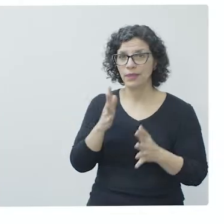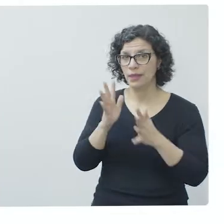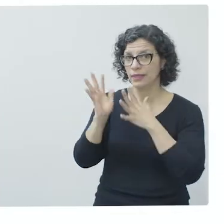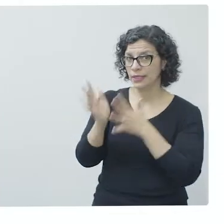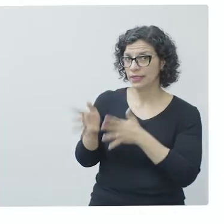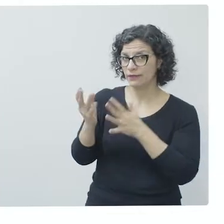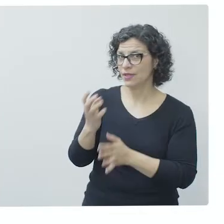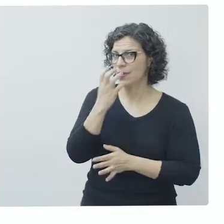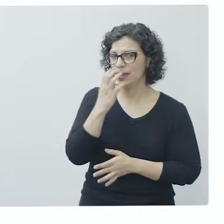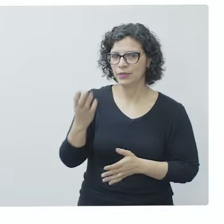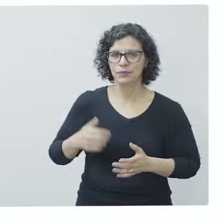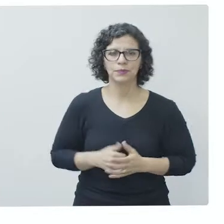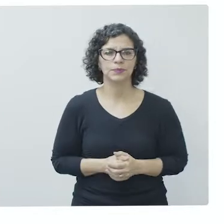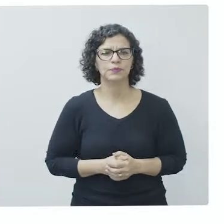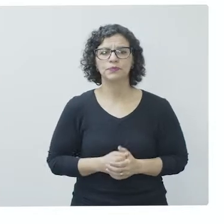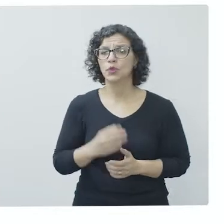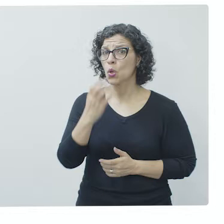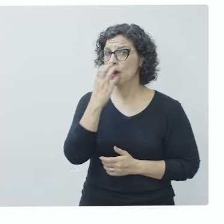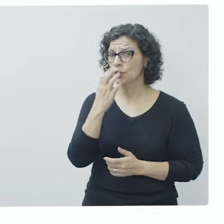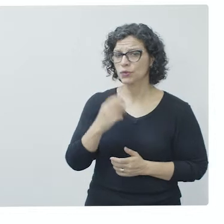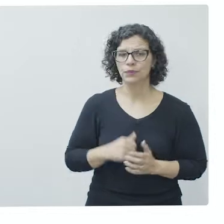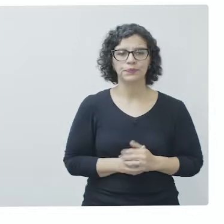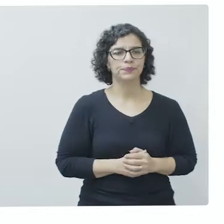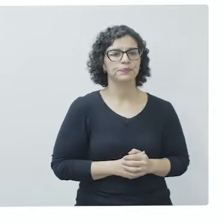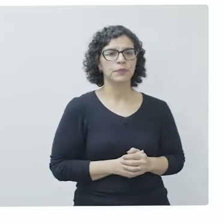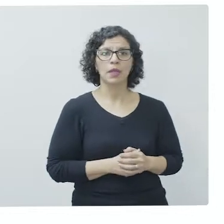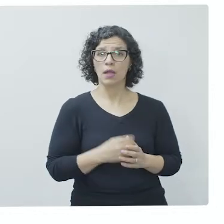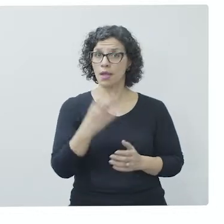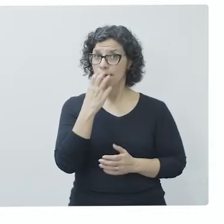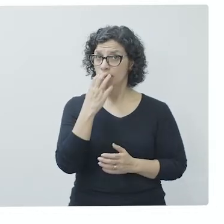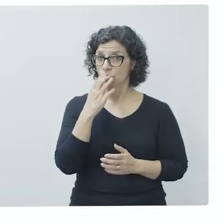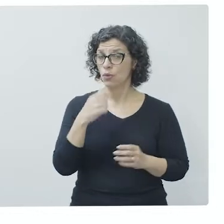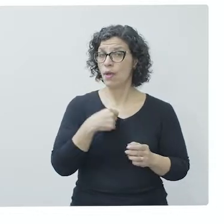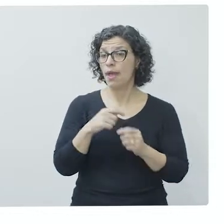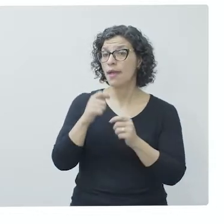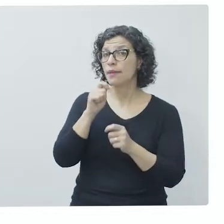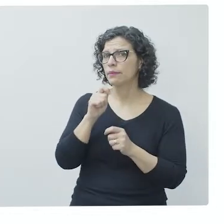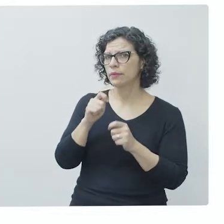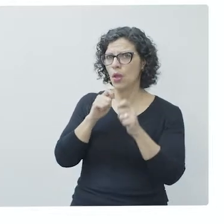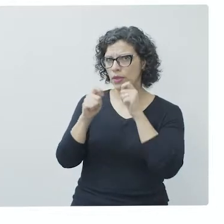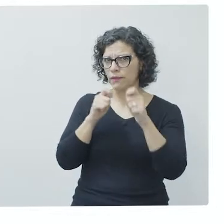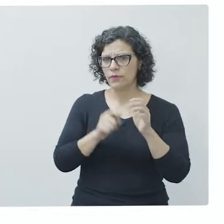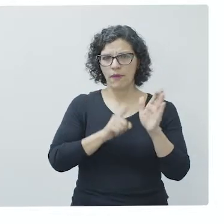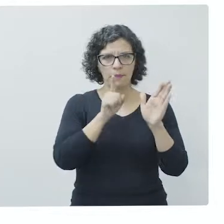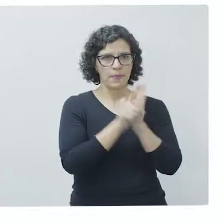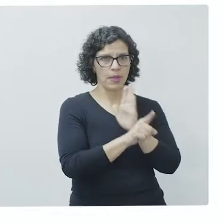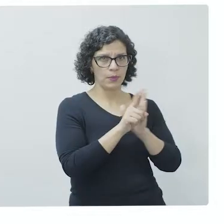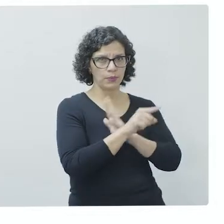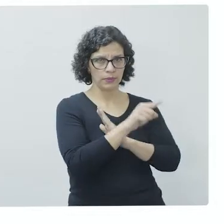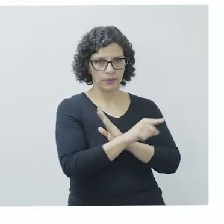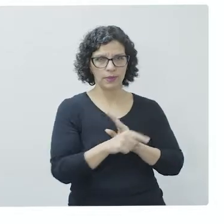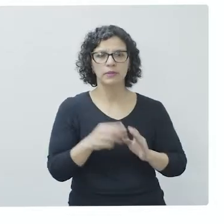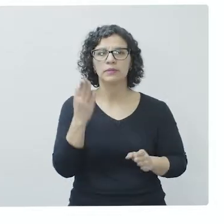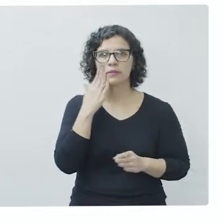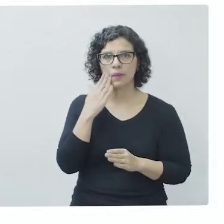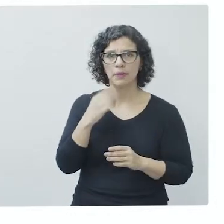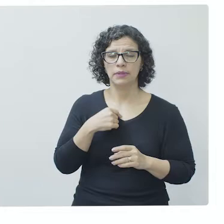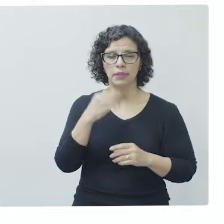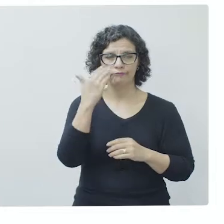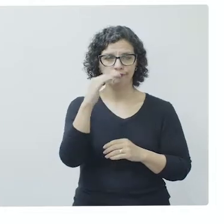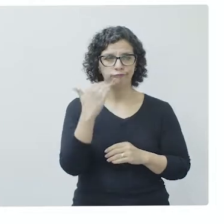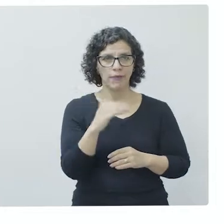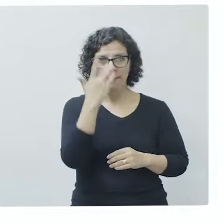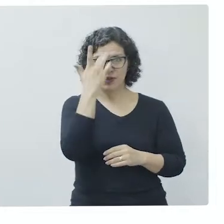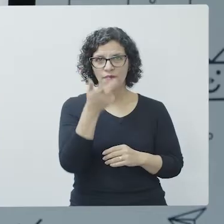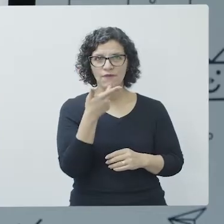com um cachorro. O cachorro, né, marcado aqui em negrito, para você saber que quando eu tenho aqui são as